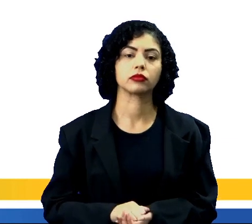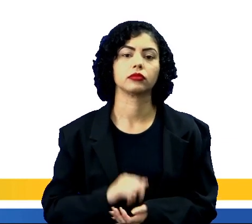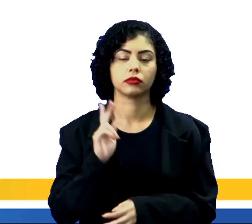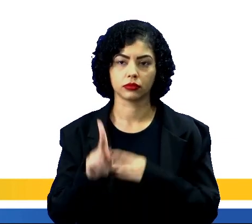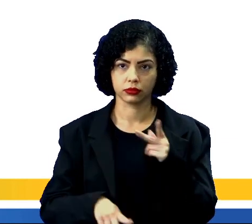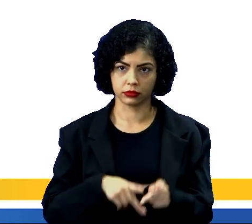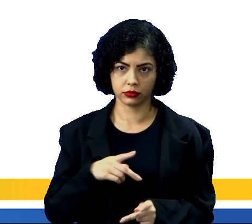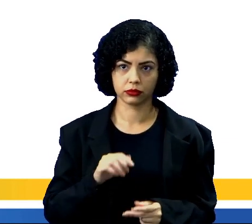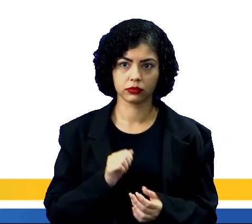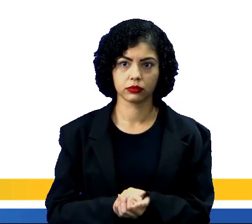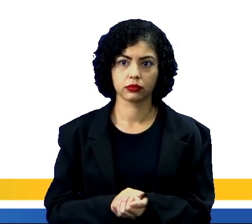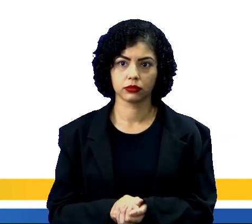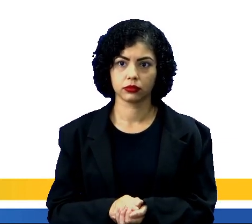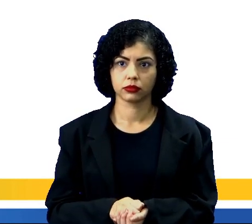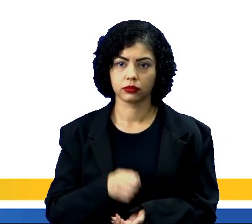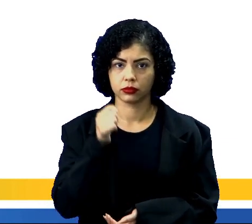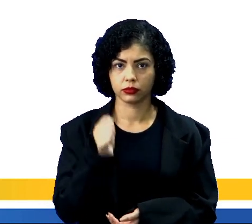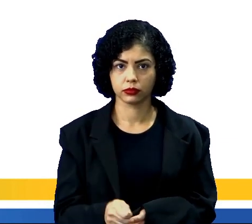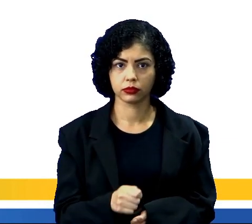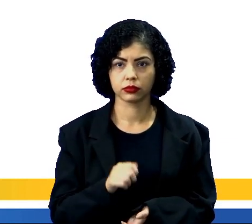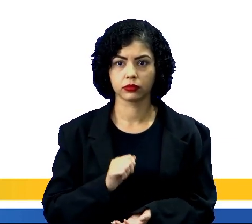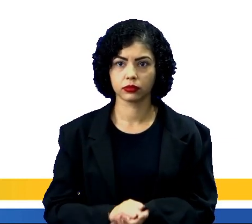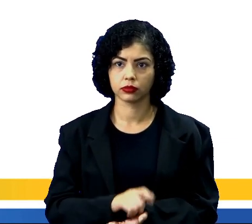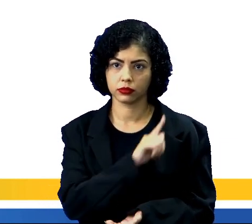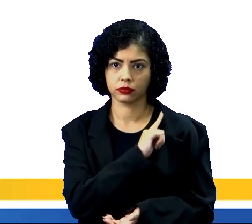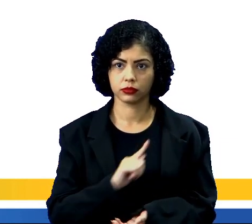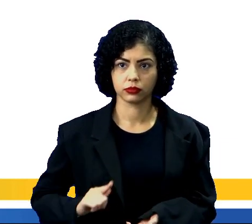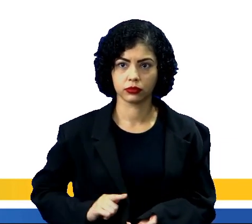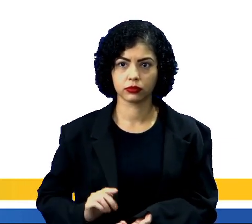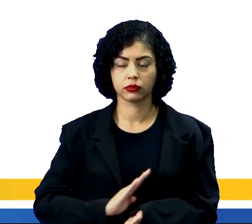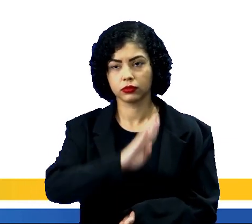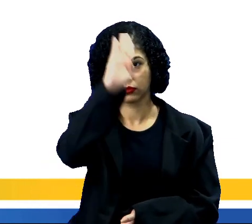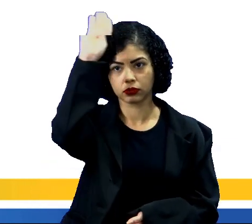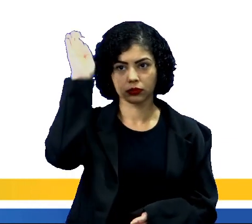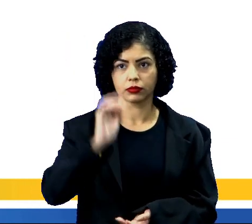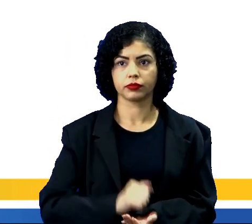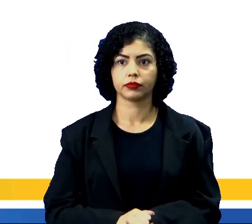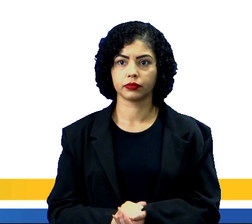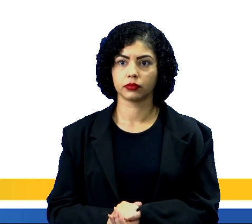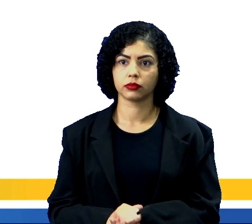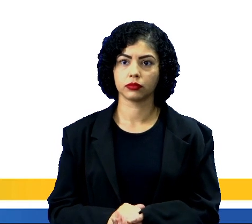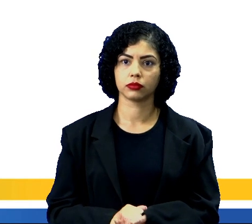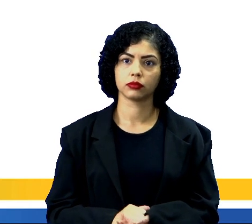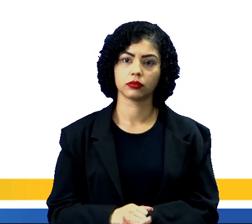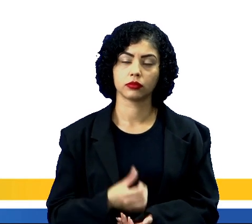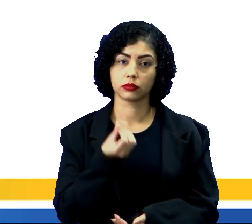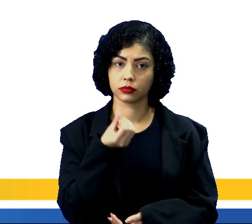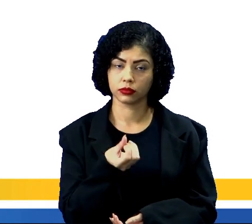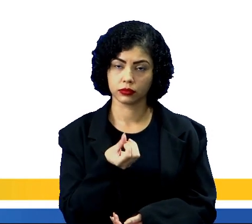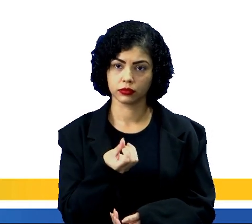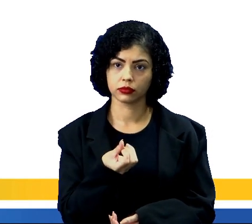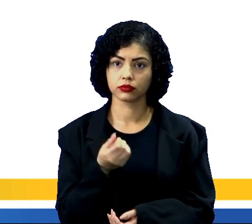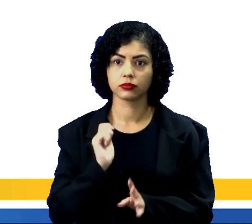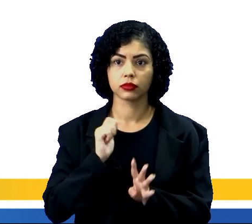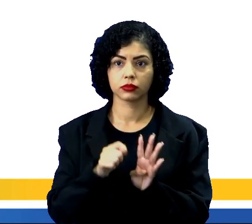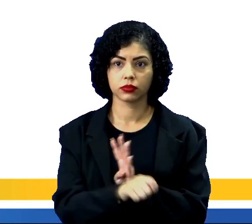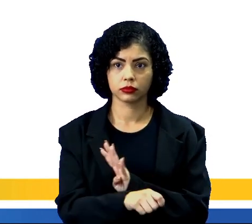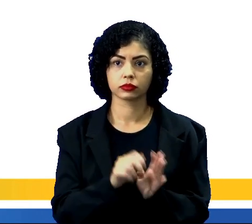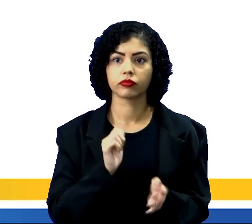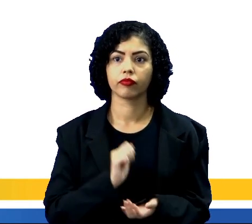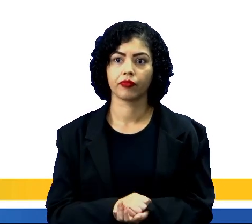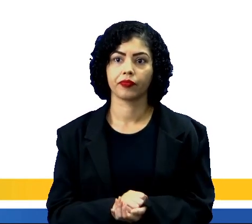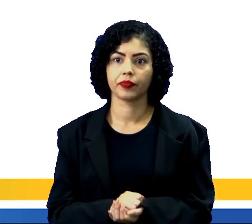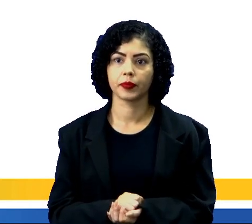de censo, e o ditador governava Roma com plenos poderes por um período de 6 meses em caso de grave